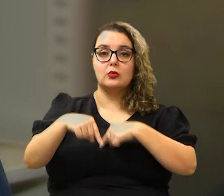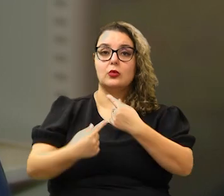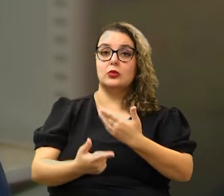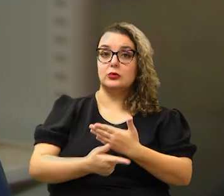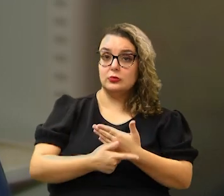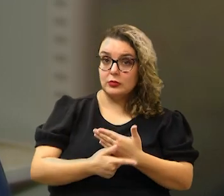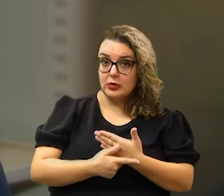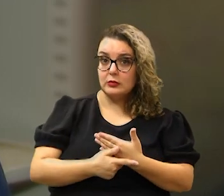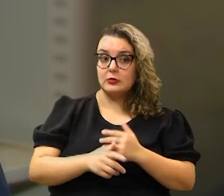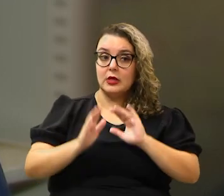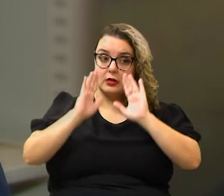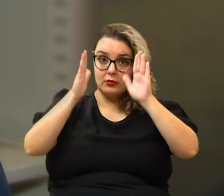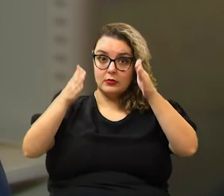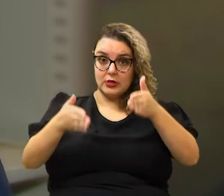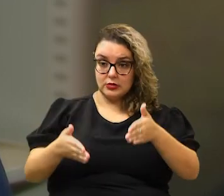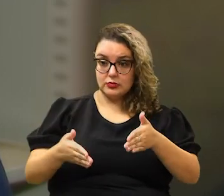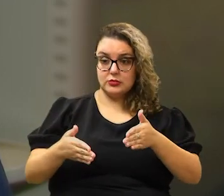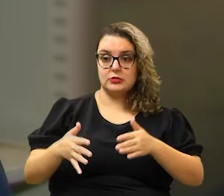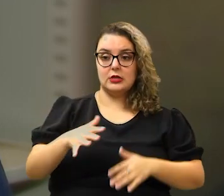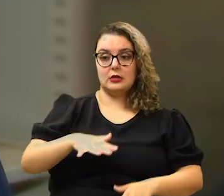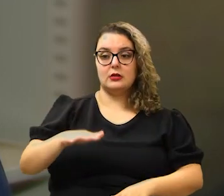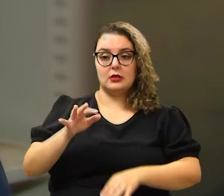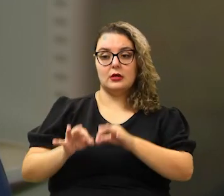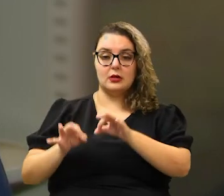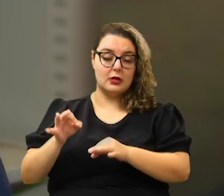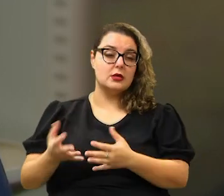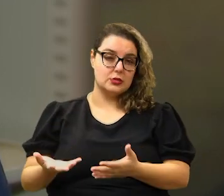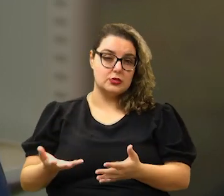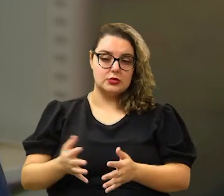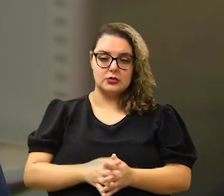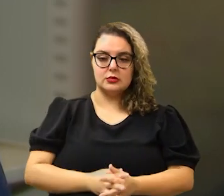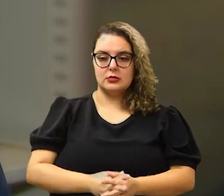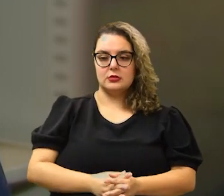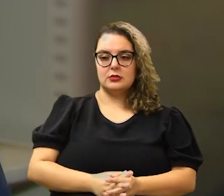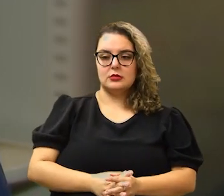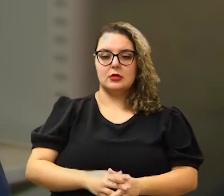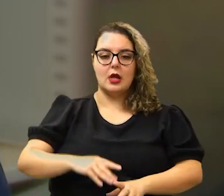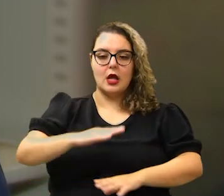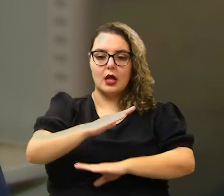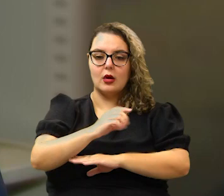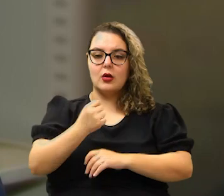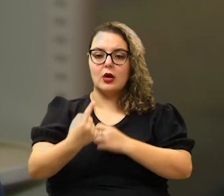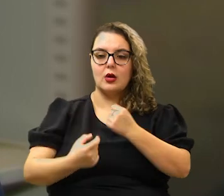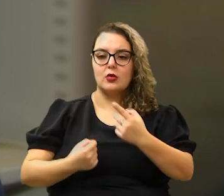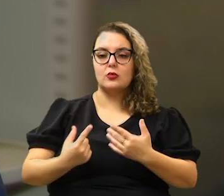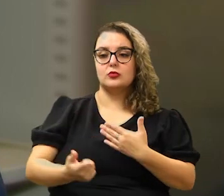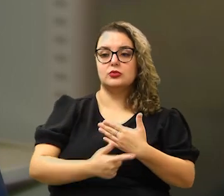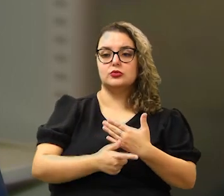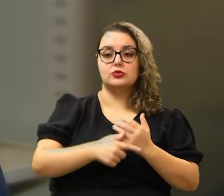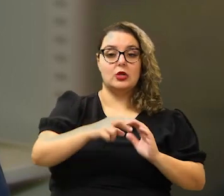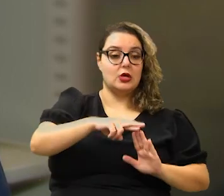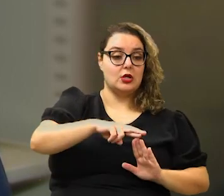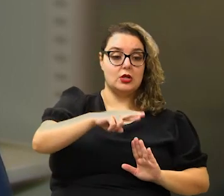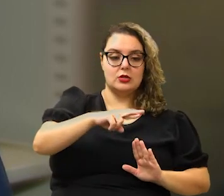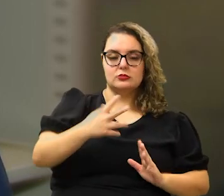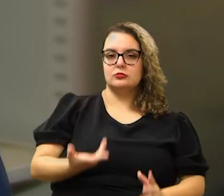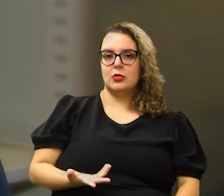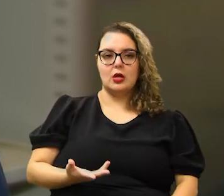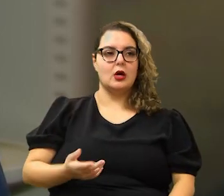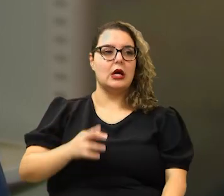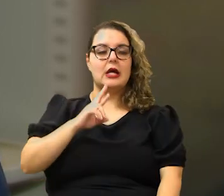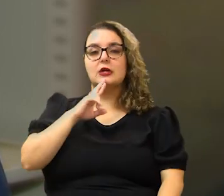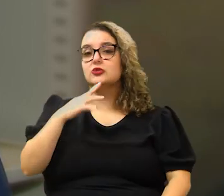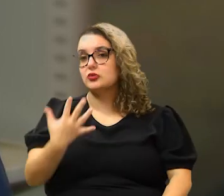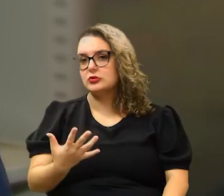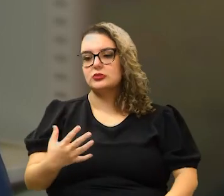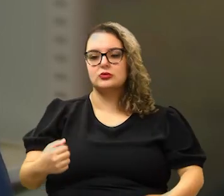da Câmara mais voltado para a área jurídica, né? A Câmara tem algumas funções de resolução de conflitos. Uma mulher